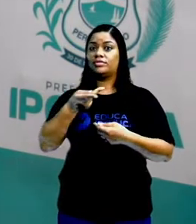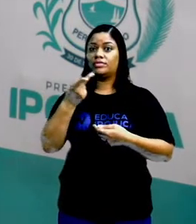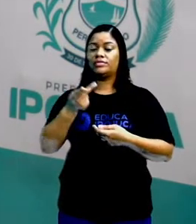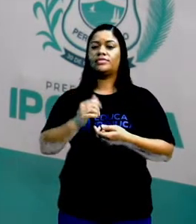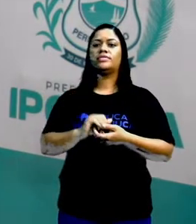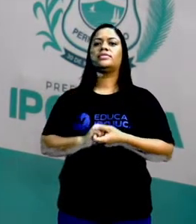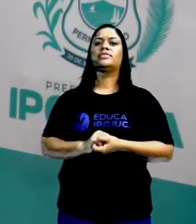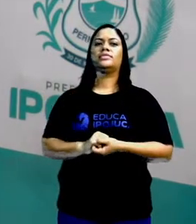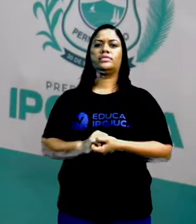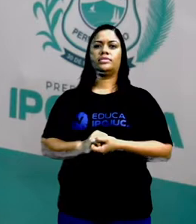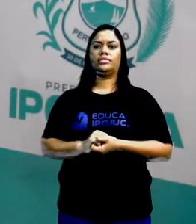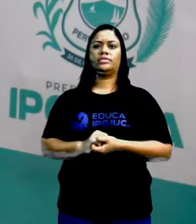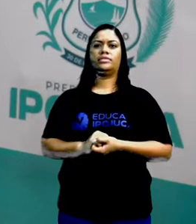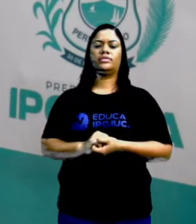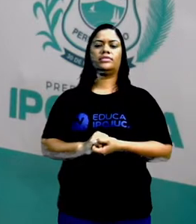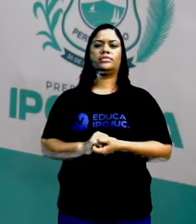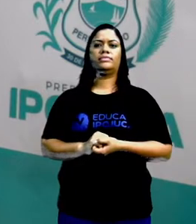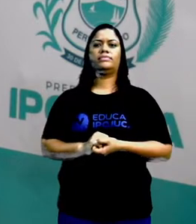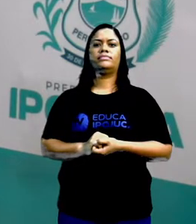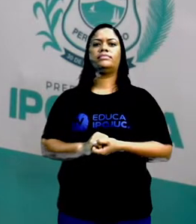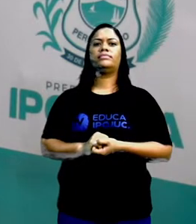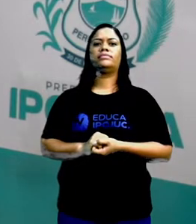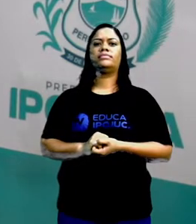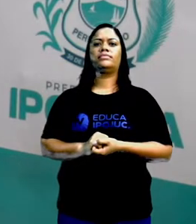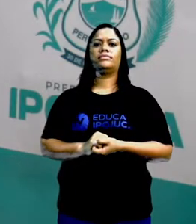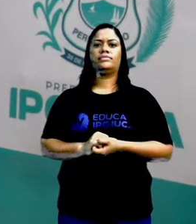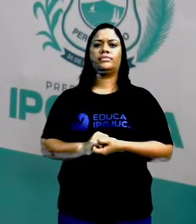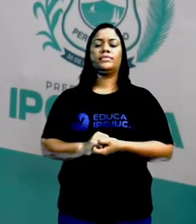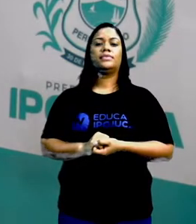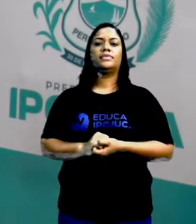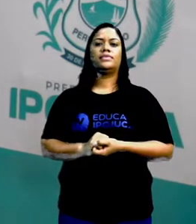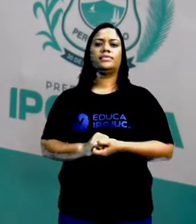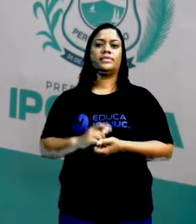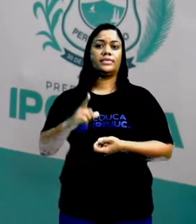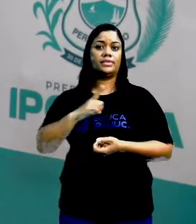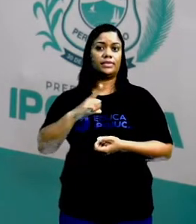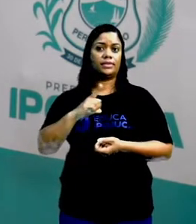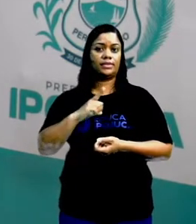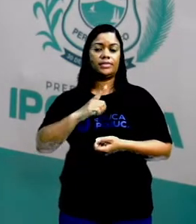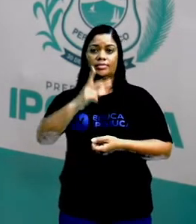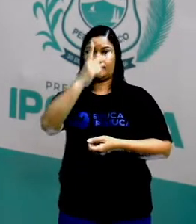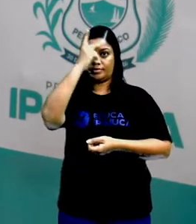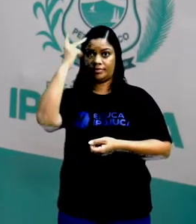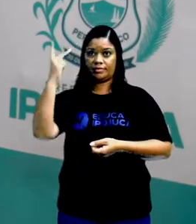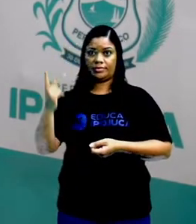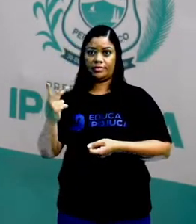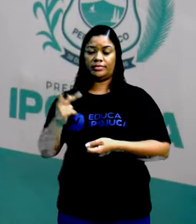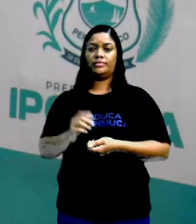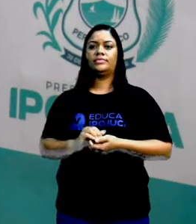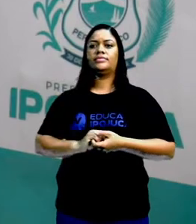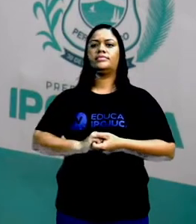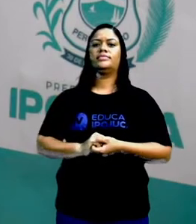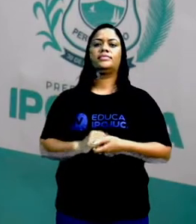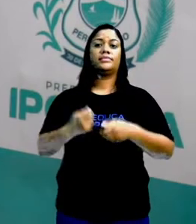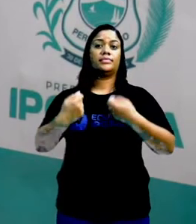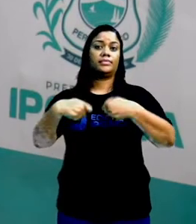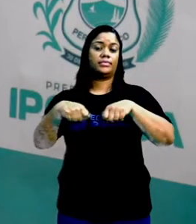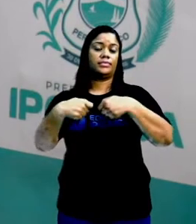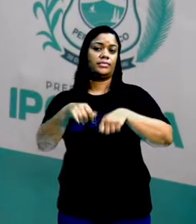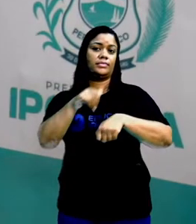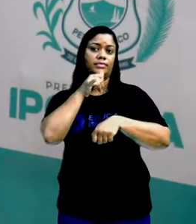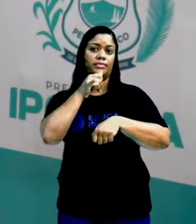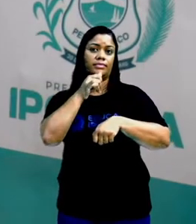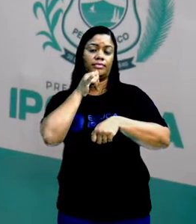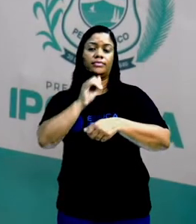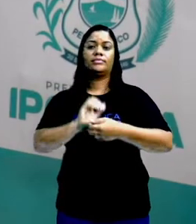legalizar a droga, pessoal, não é isso. Eu estou falando que existe aí pessoas que precisam, por